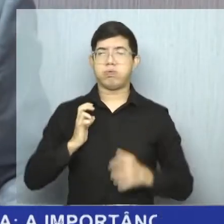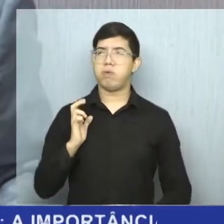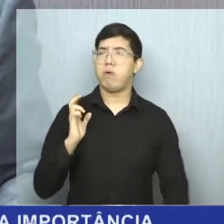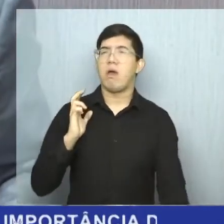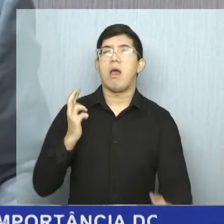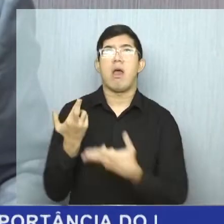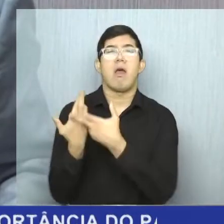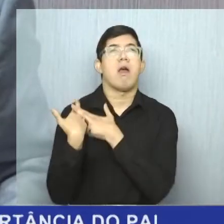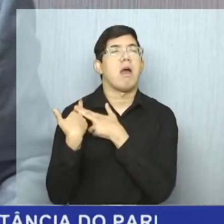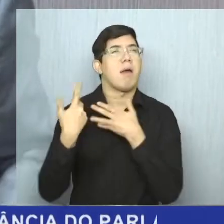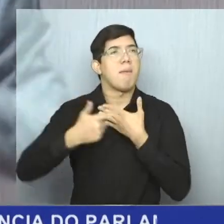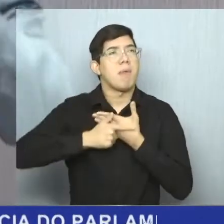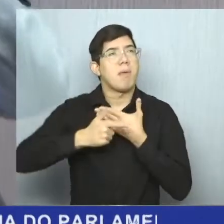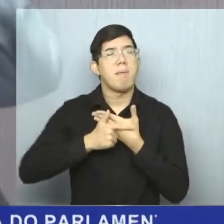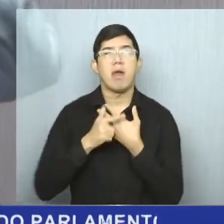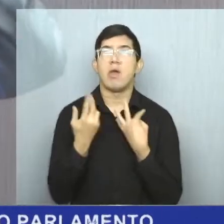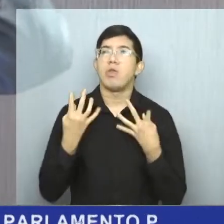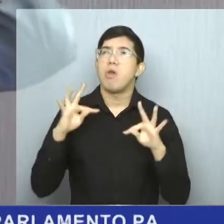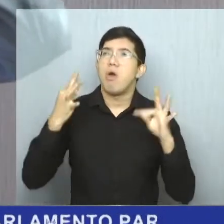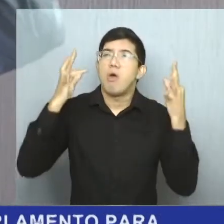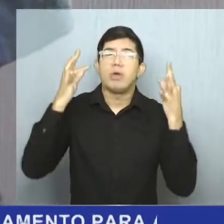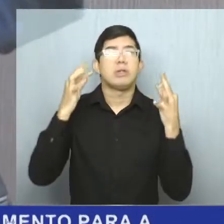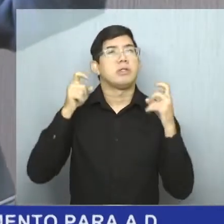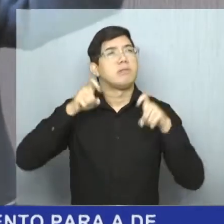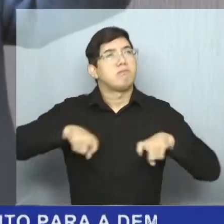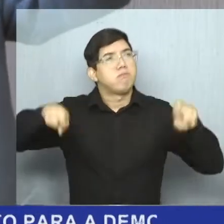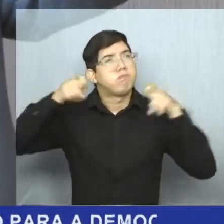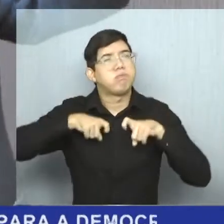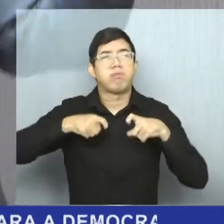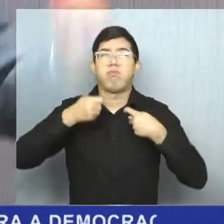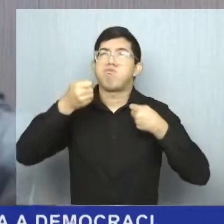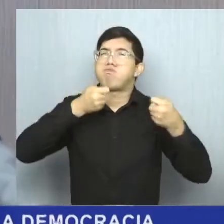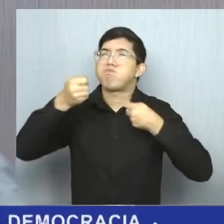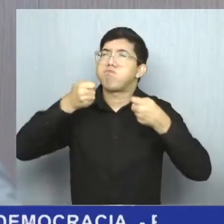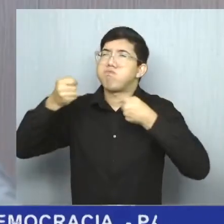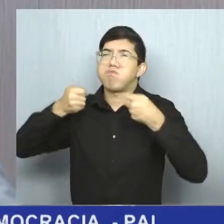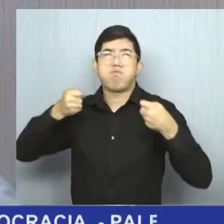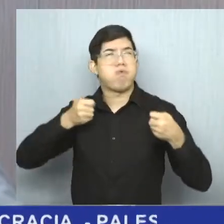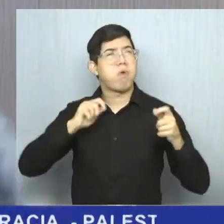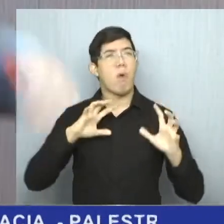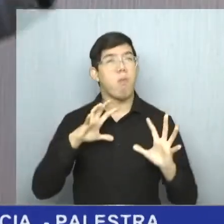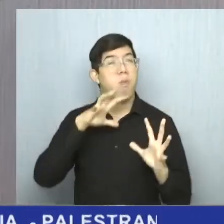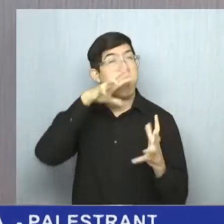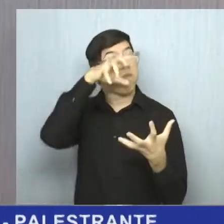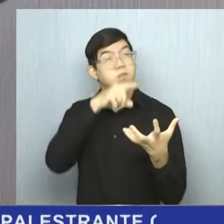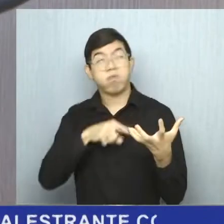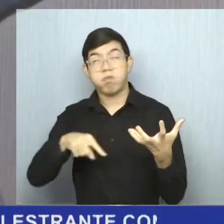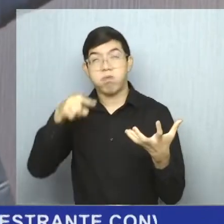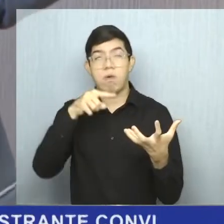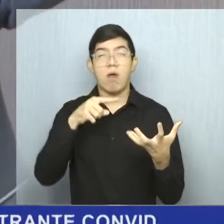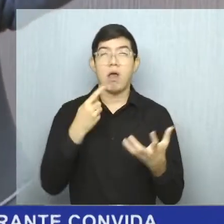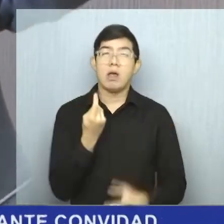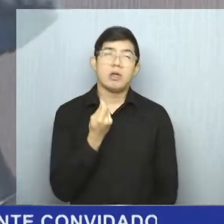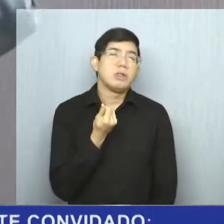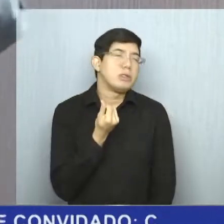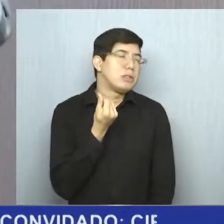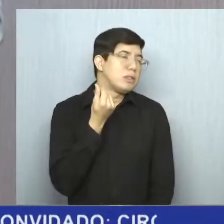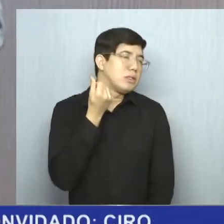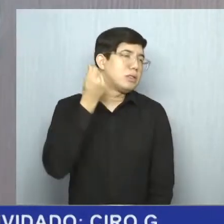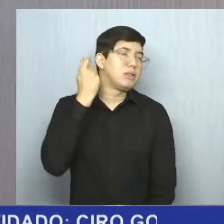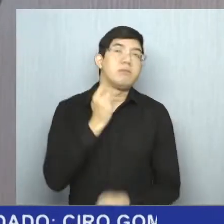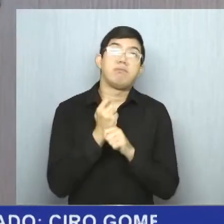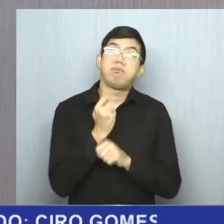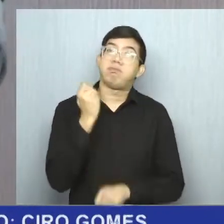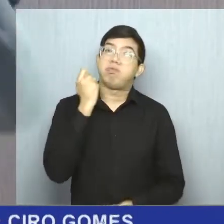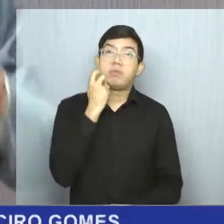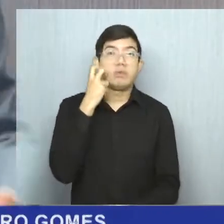Terra. E estão ficando absolutamente ricos, com uma riqueza